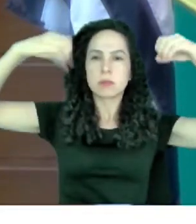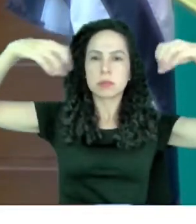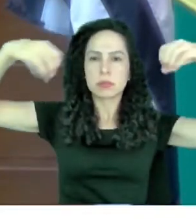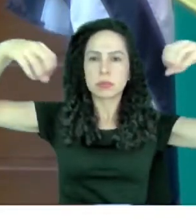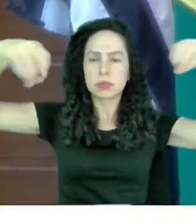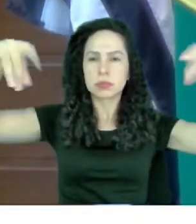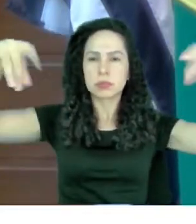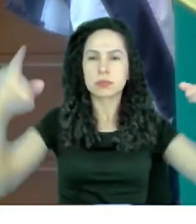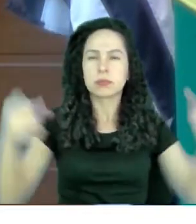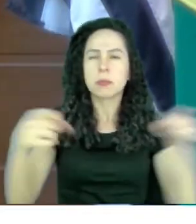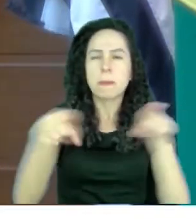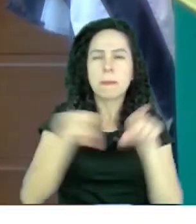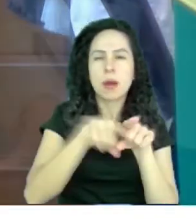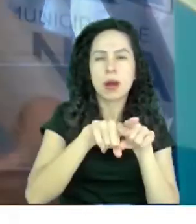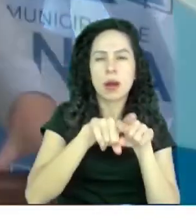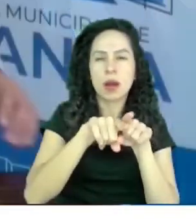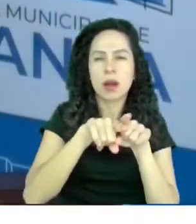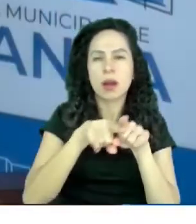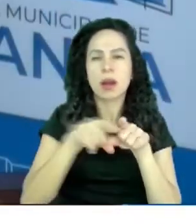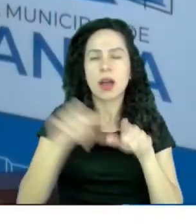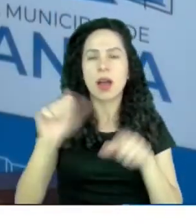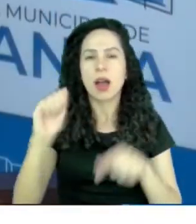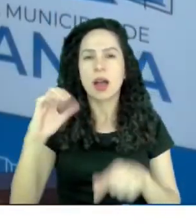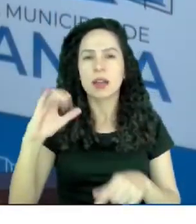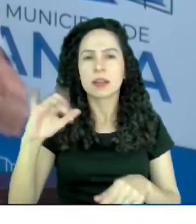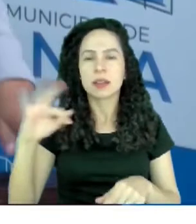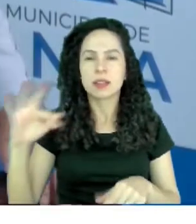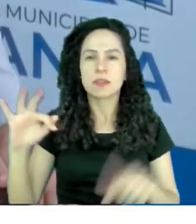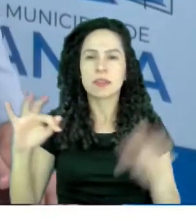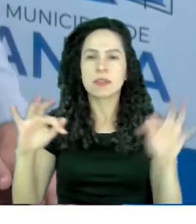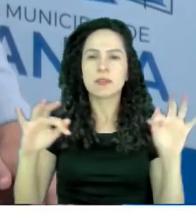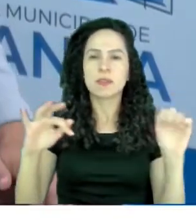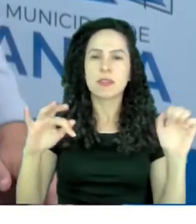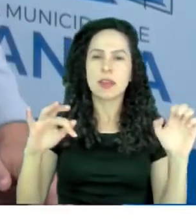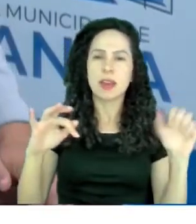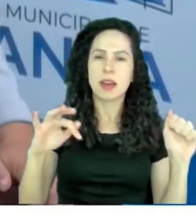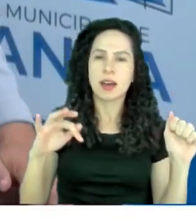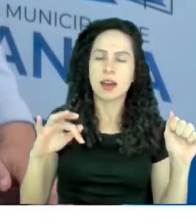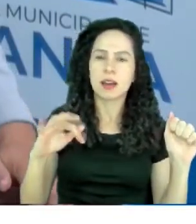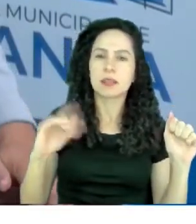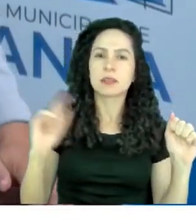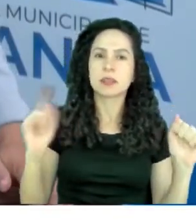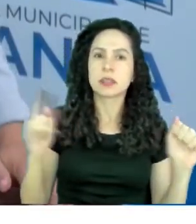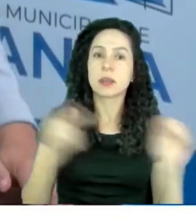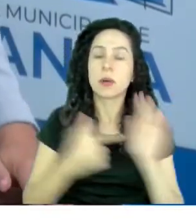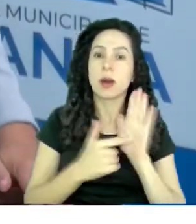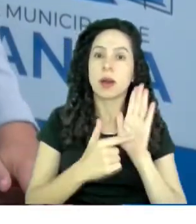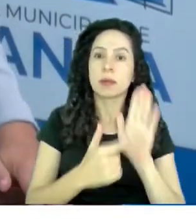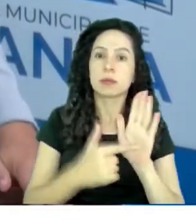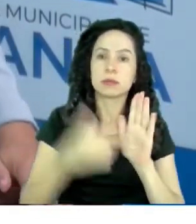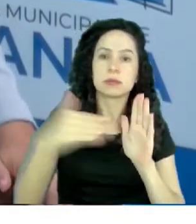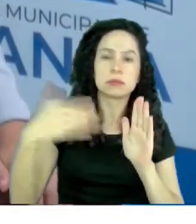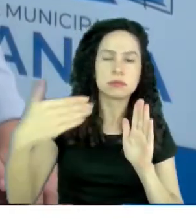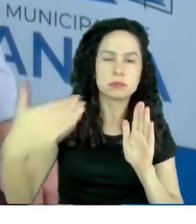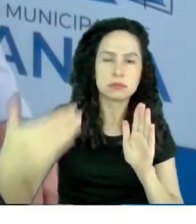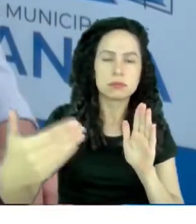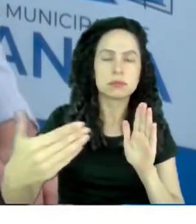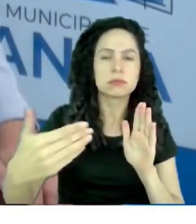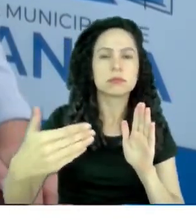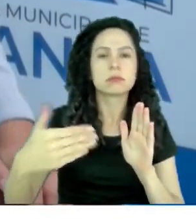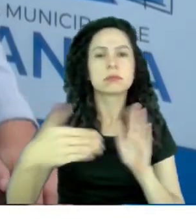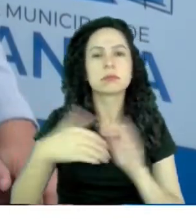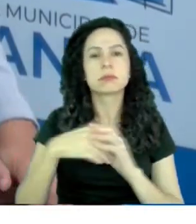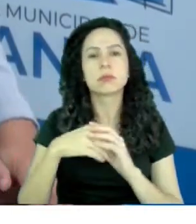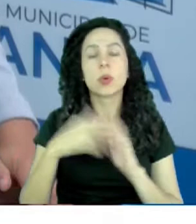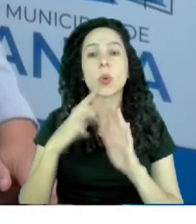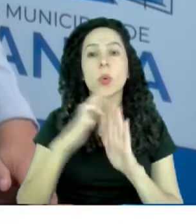FEAC e a ACIF. Eu devo apresentar nos próximos dias o